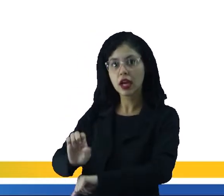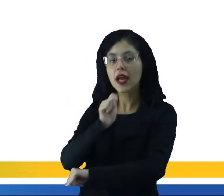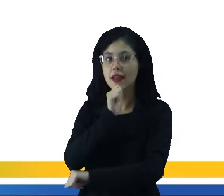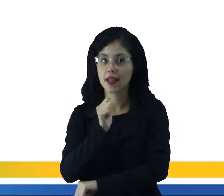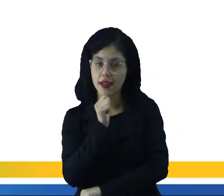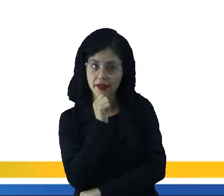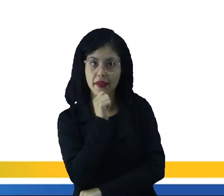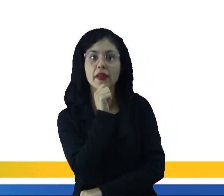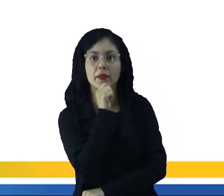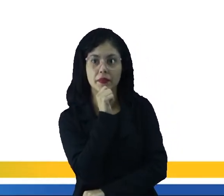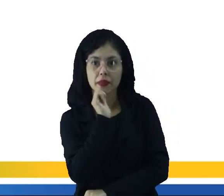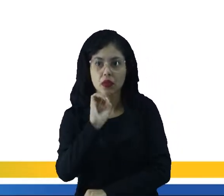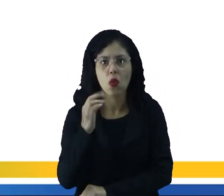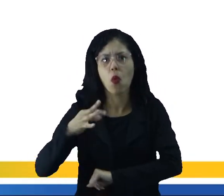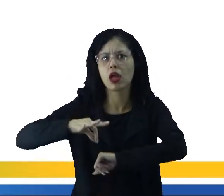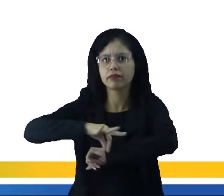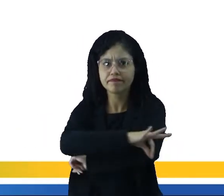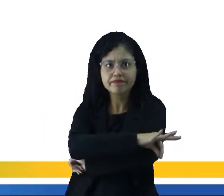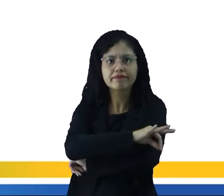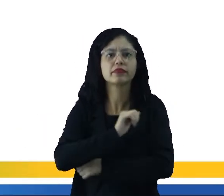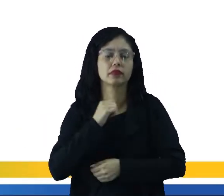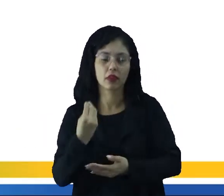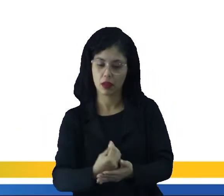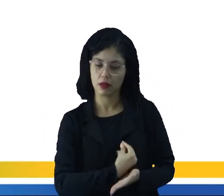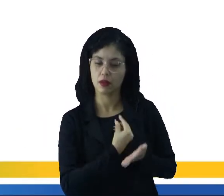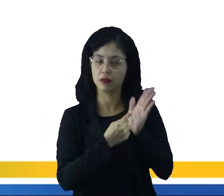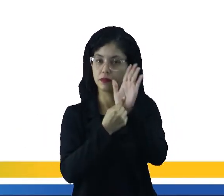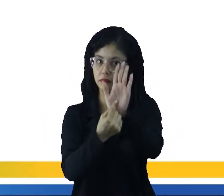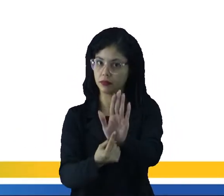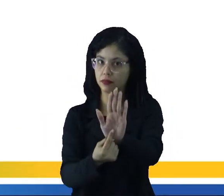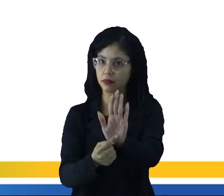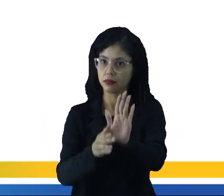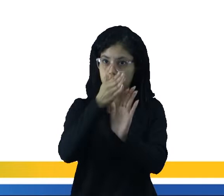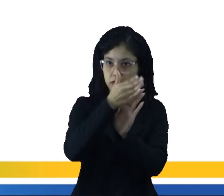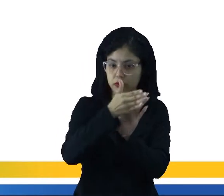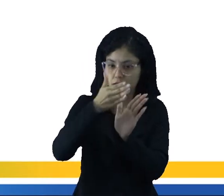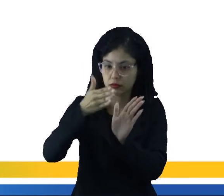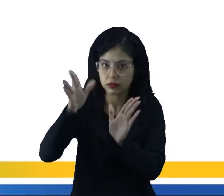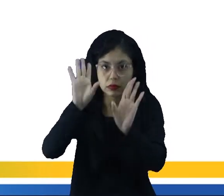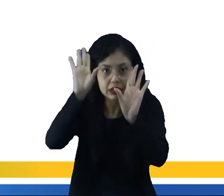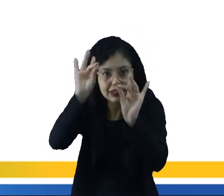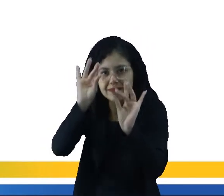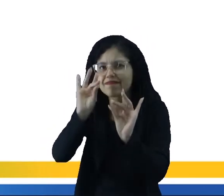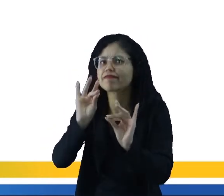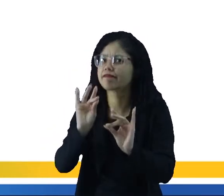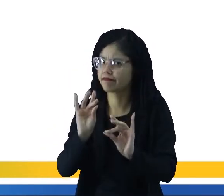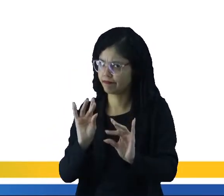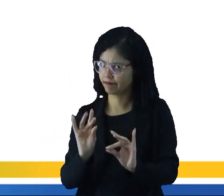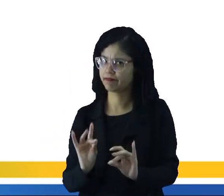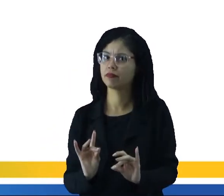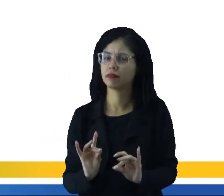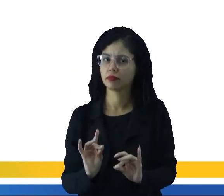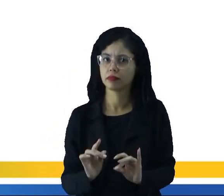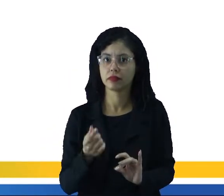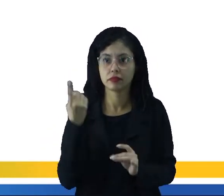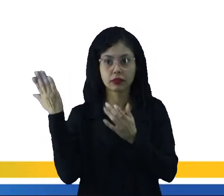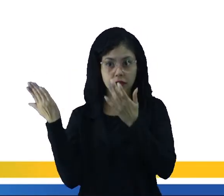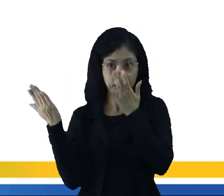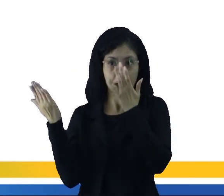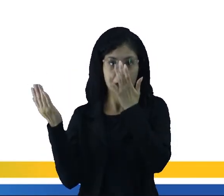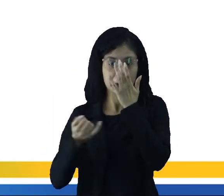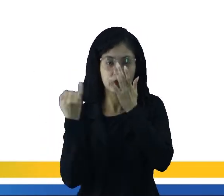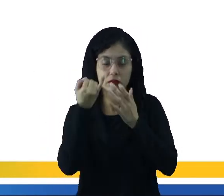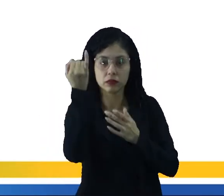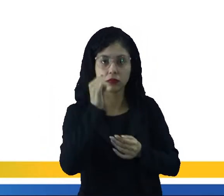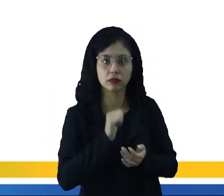ou arquitetura, pois apresentam escala com maior detalhamento. Então, isso aí é